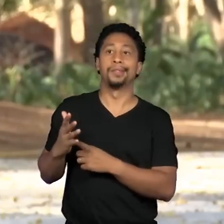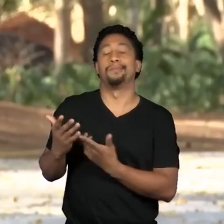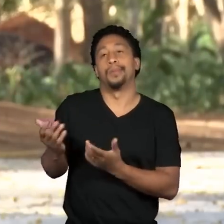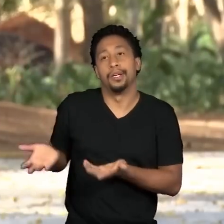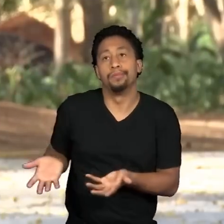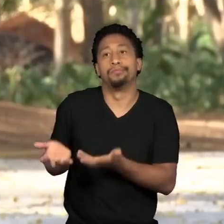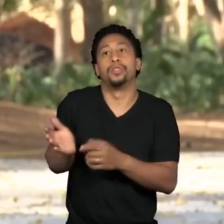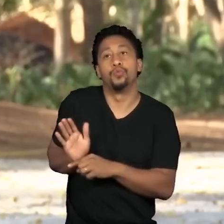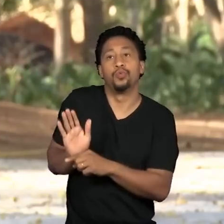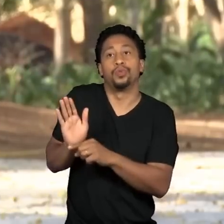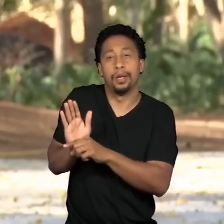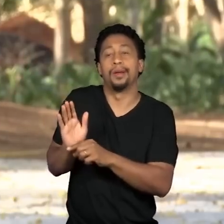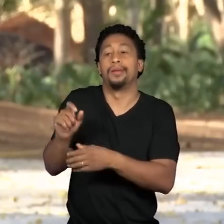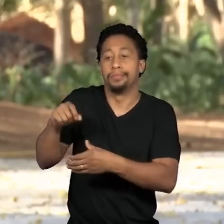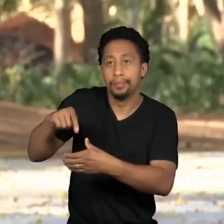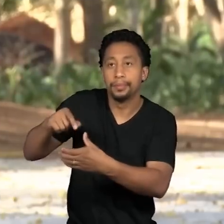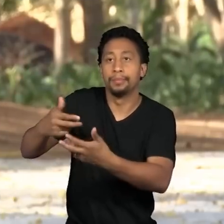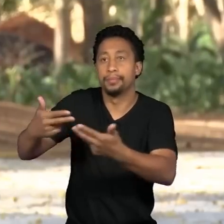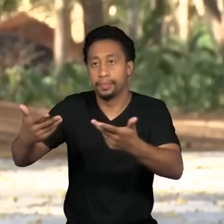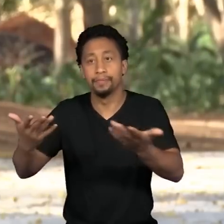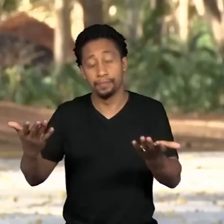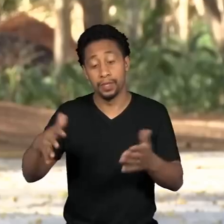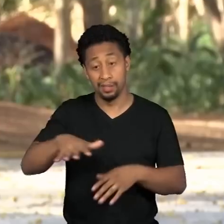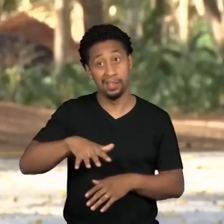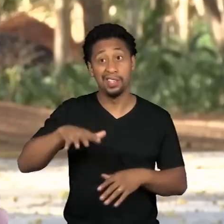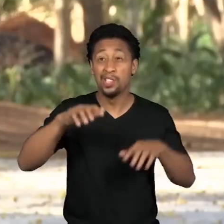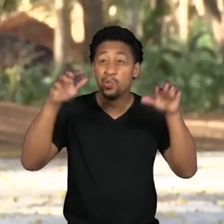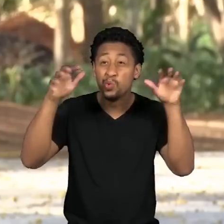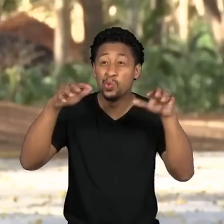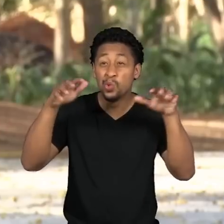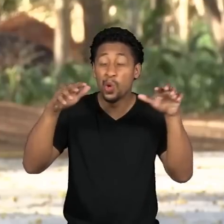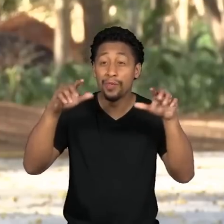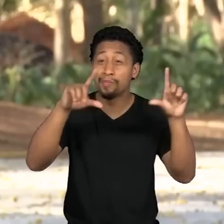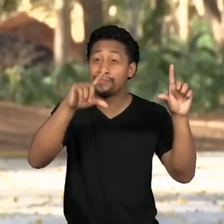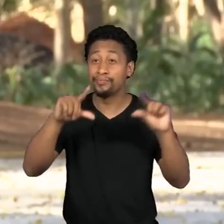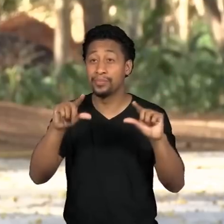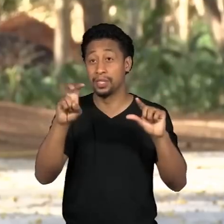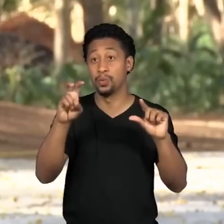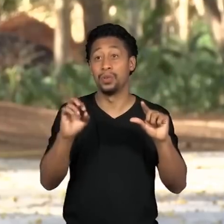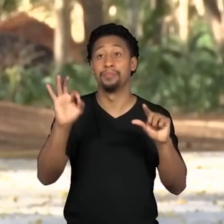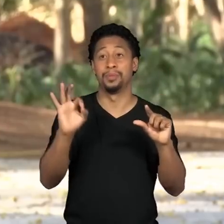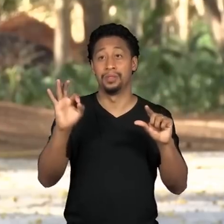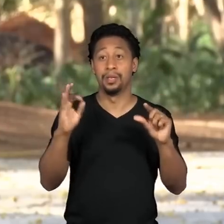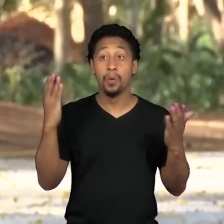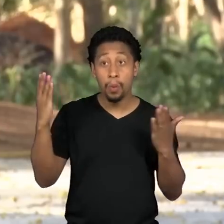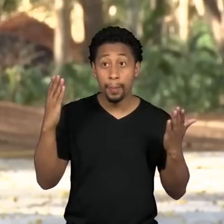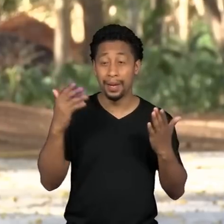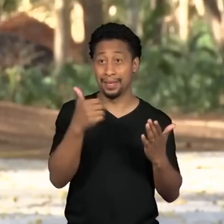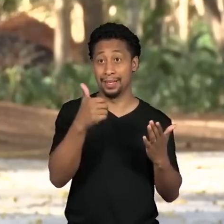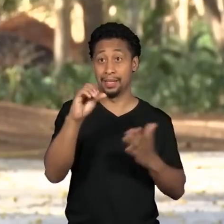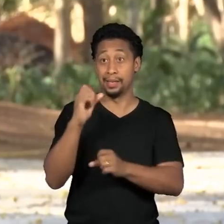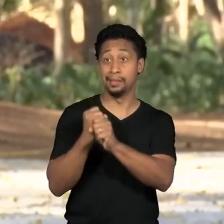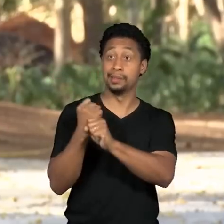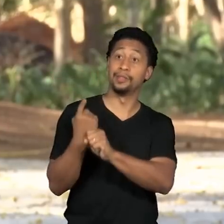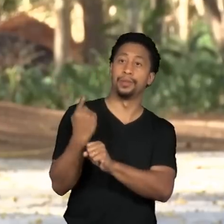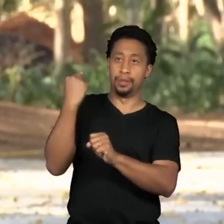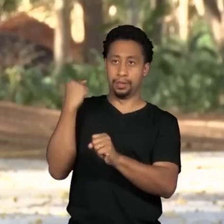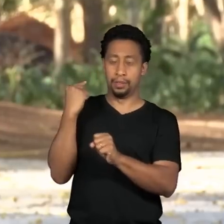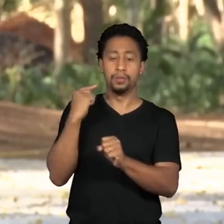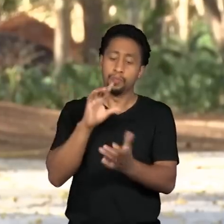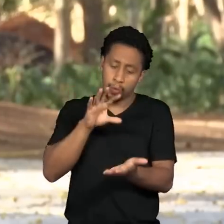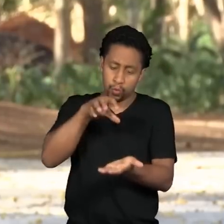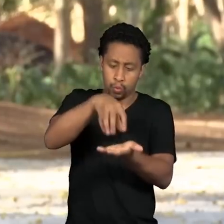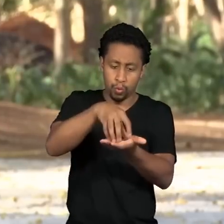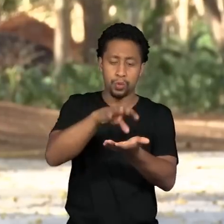climática que a gente está vivendo aqui no Vale do Rio Doce. Chove a metade do que chovia 10 anos atrás. Então, o Instituto Terra, ele vai